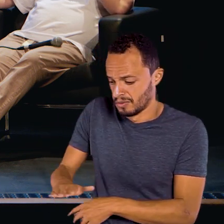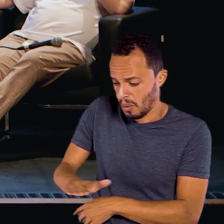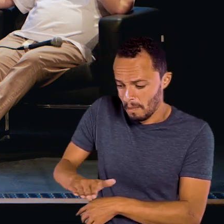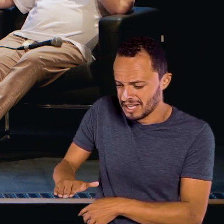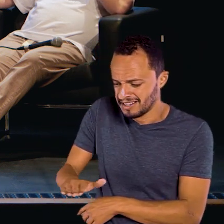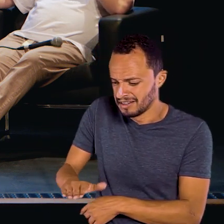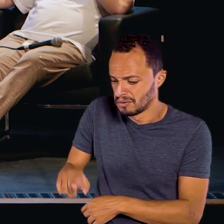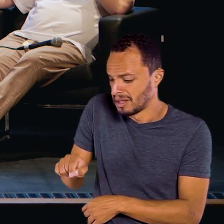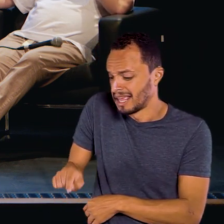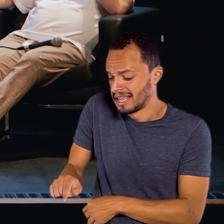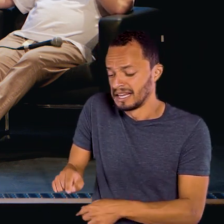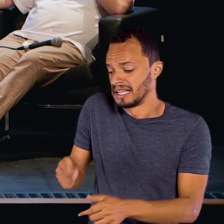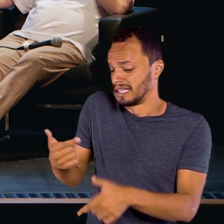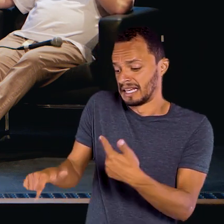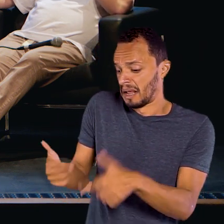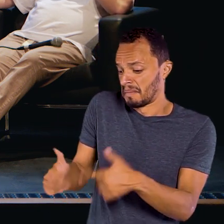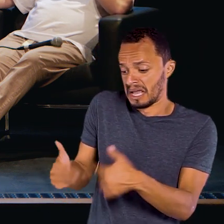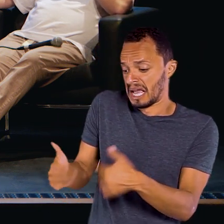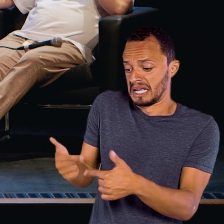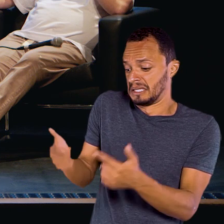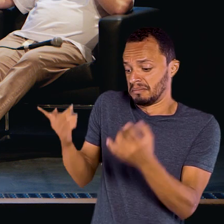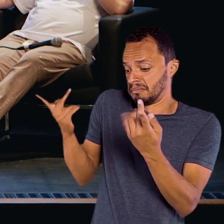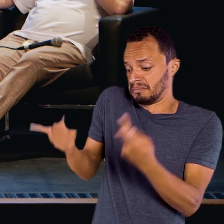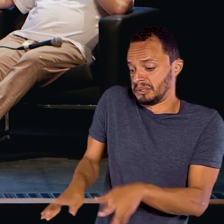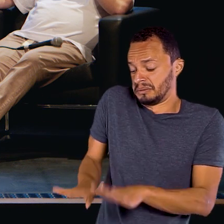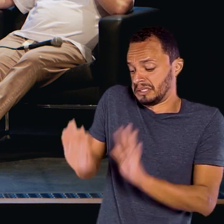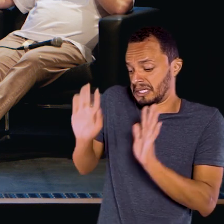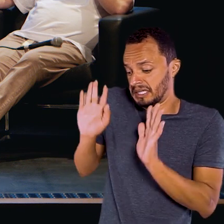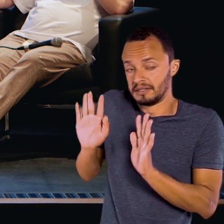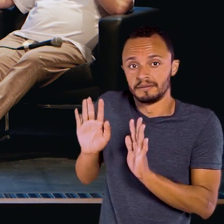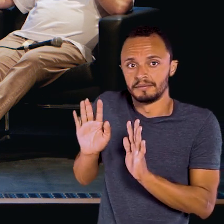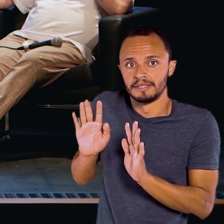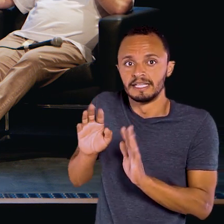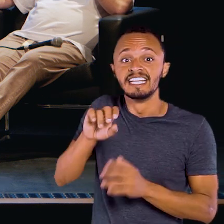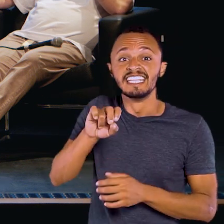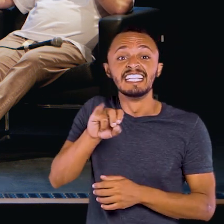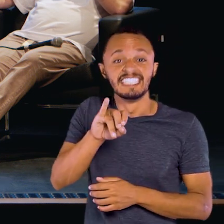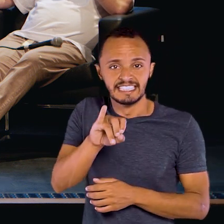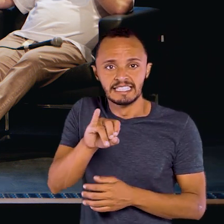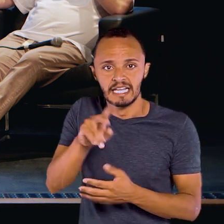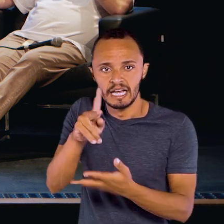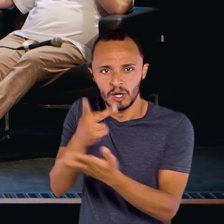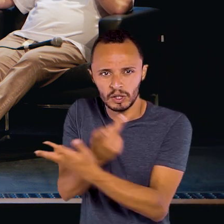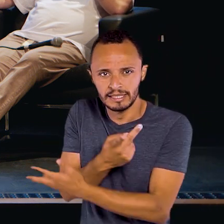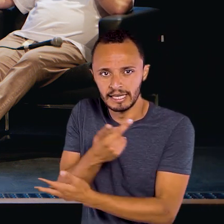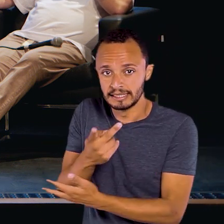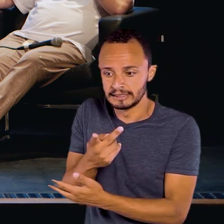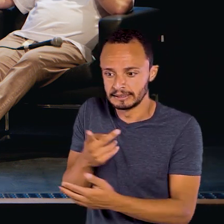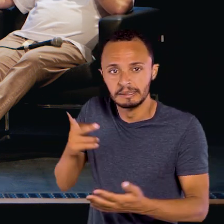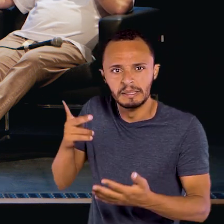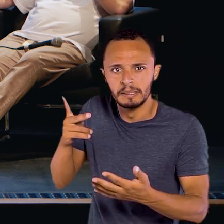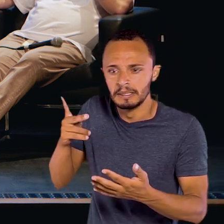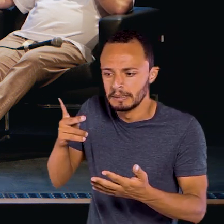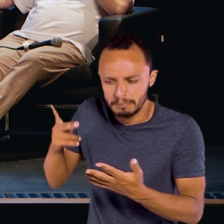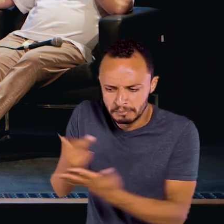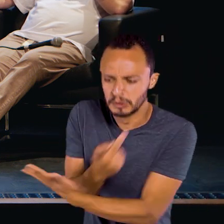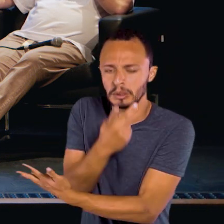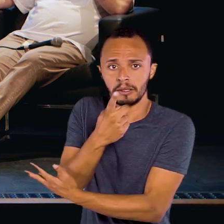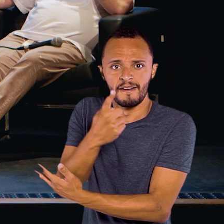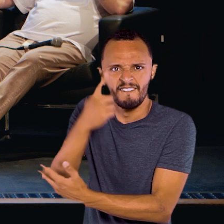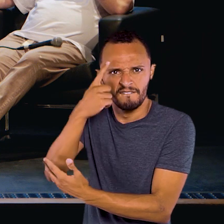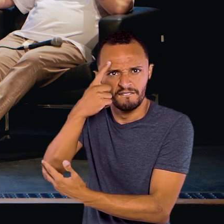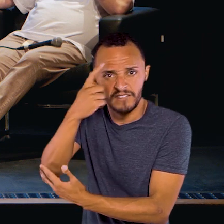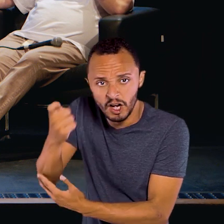para aquilo ali, ele sabe o que ele faz, né? E quando ele comete um ato qualquer, uma infração qualquer, um pequeno